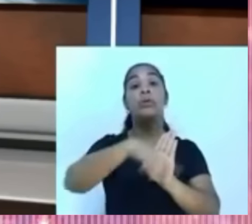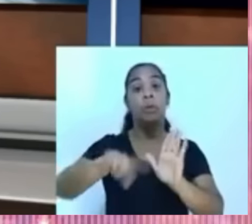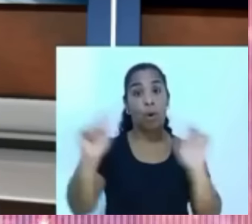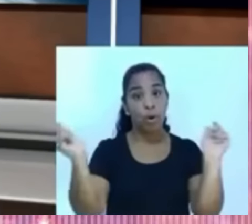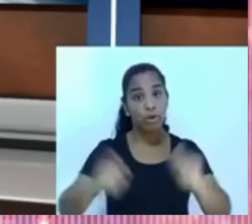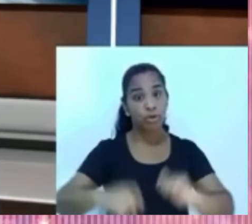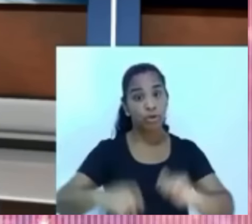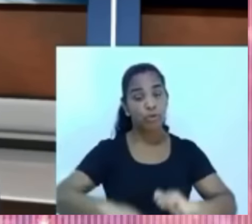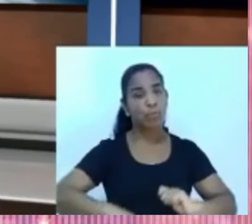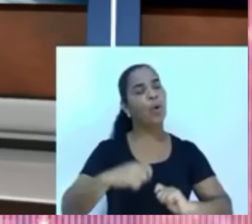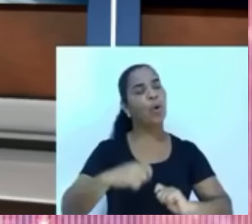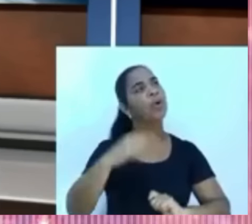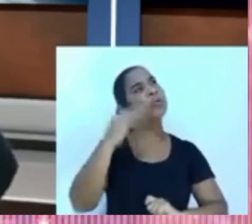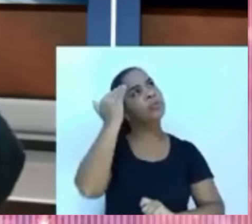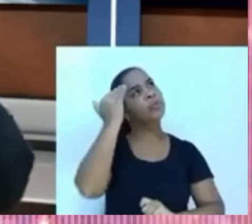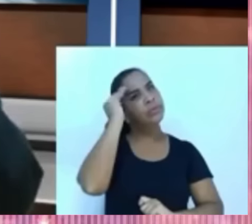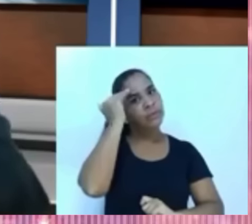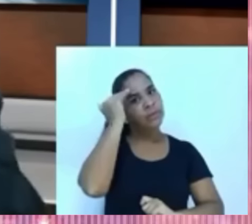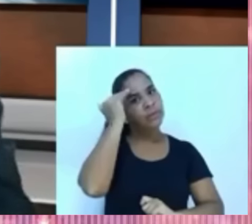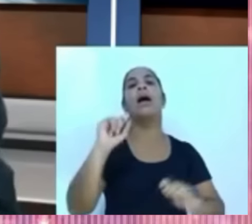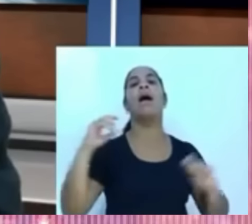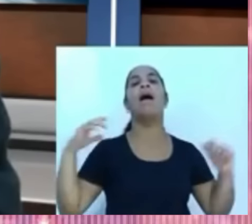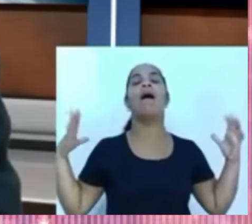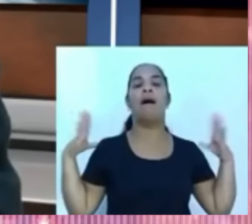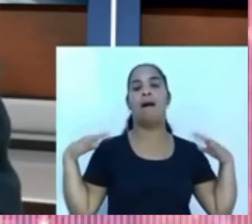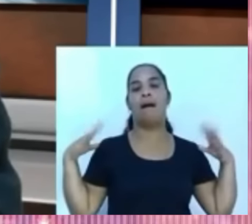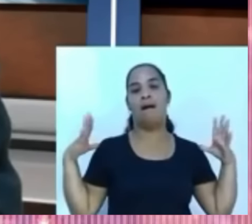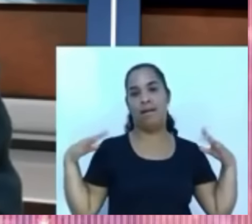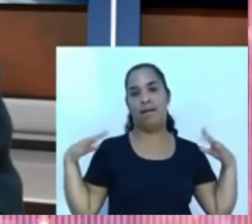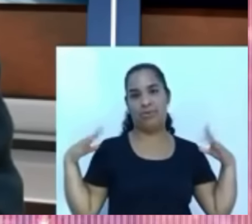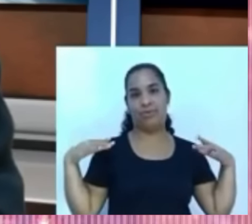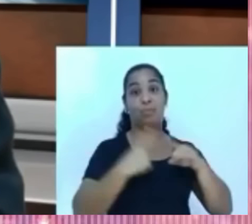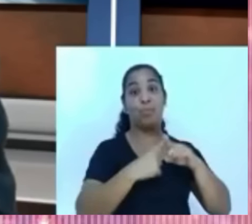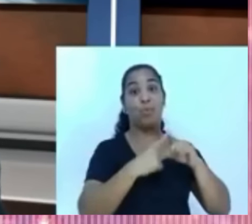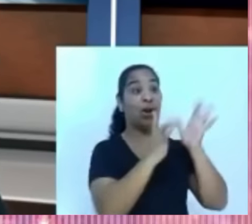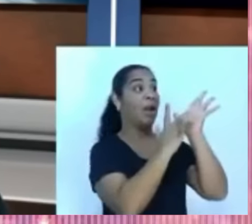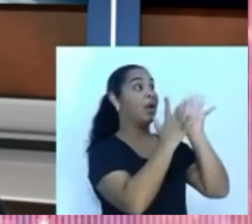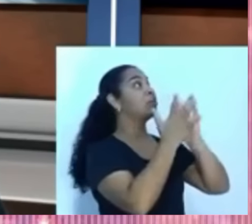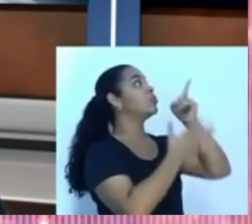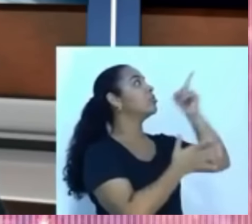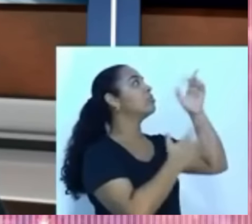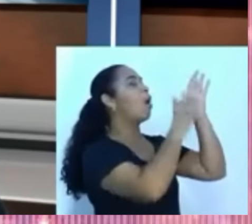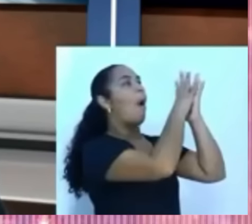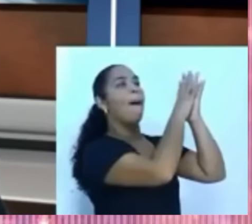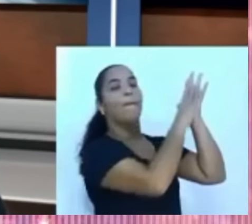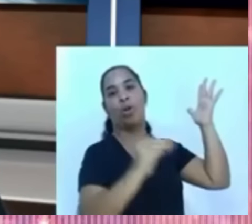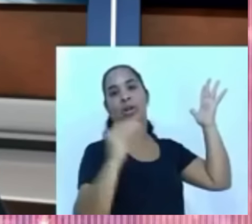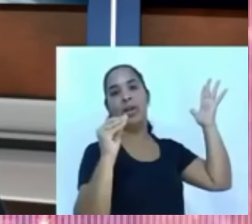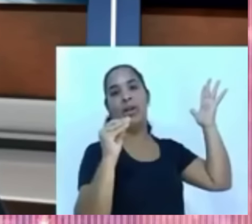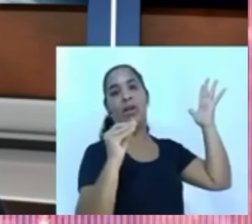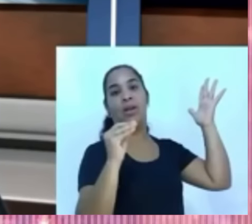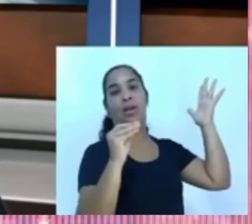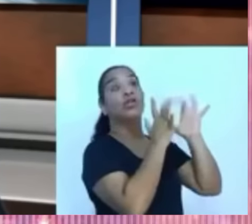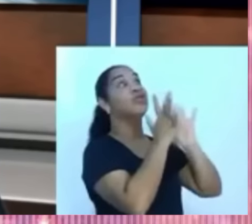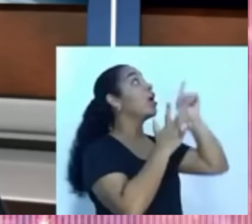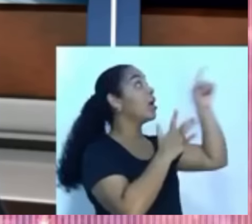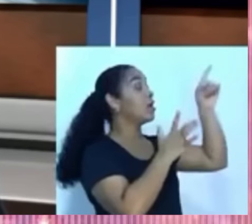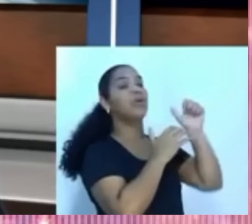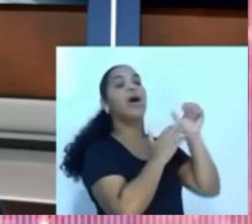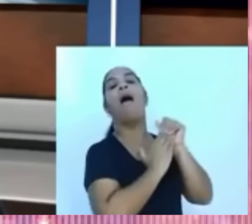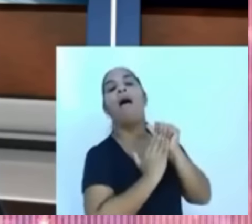guardião Porque ele é o modelo e é o guia da humanidade ele é para nós aquilo que de